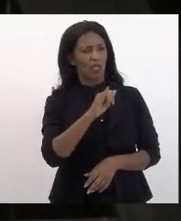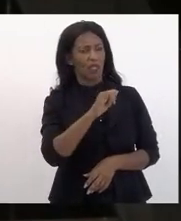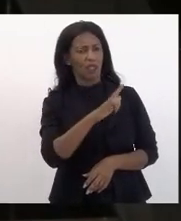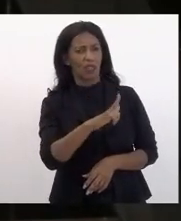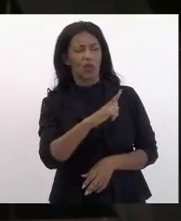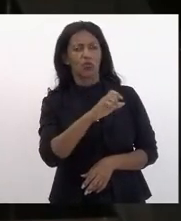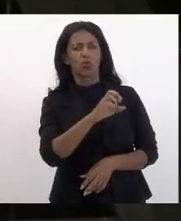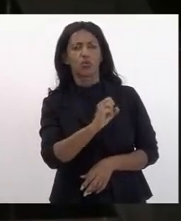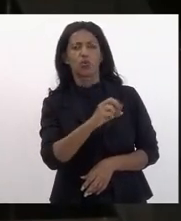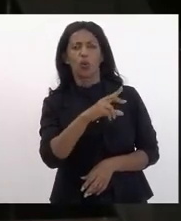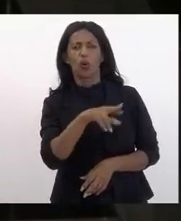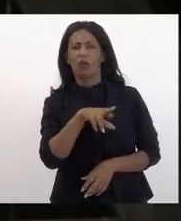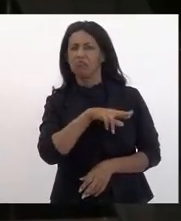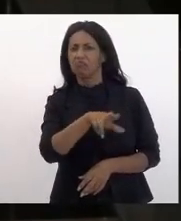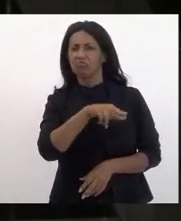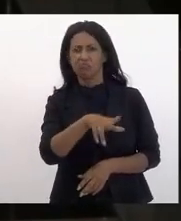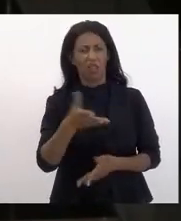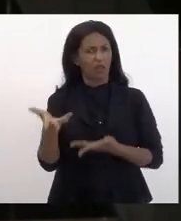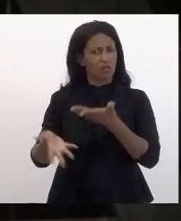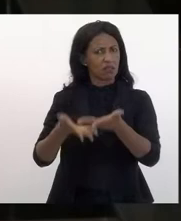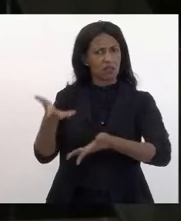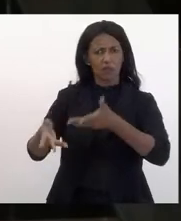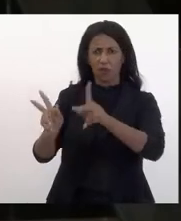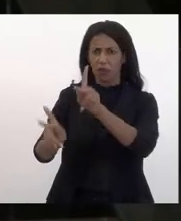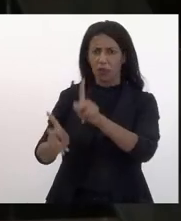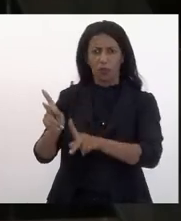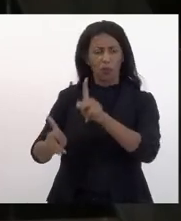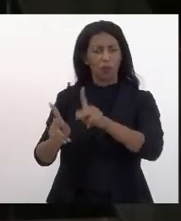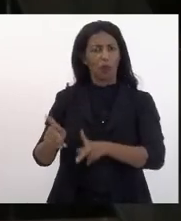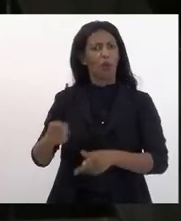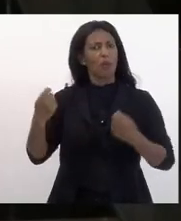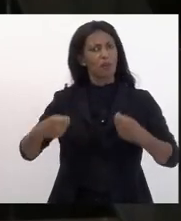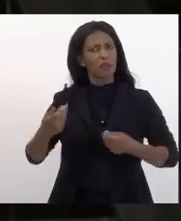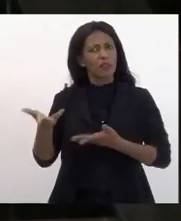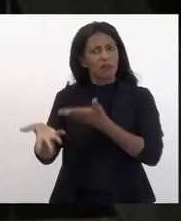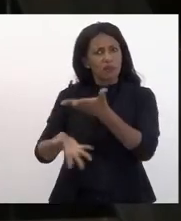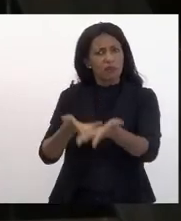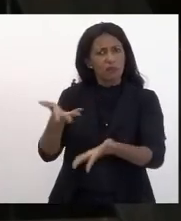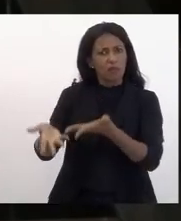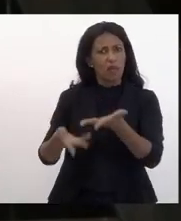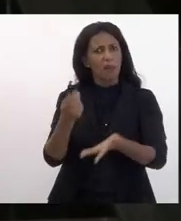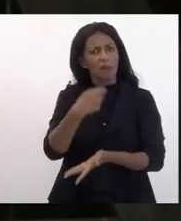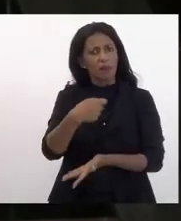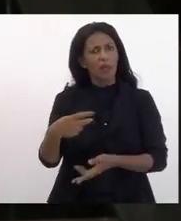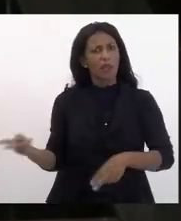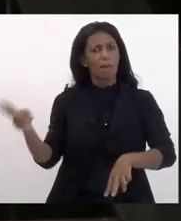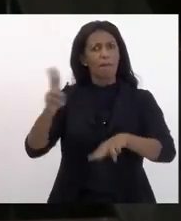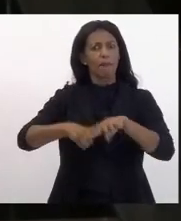Sorães, eles não estão servindo ao povo, deveriam estar presos.